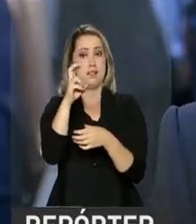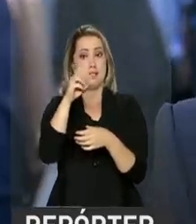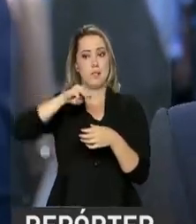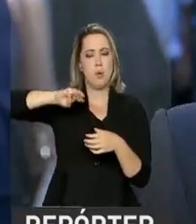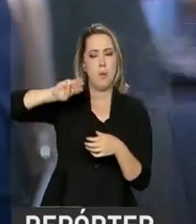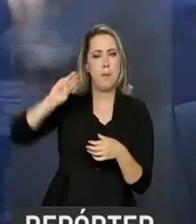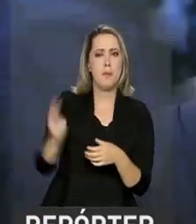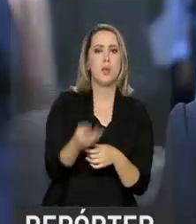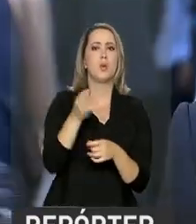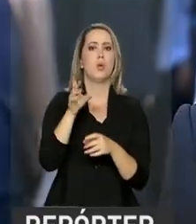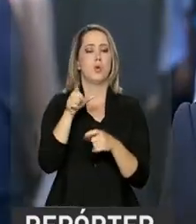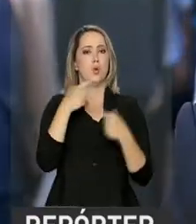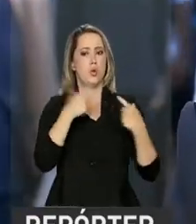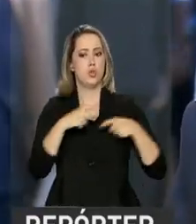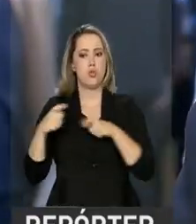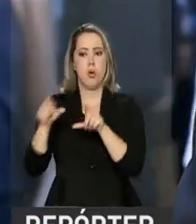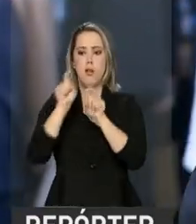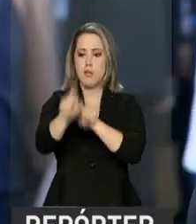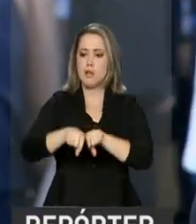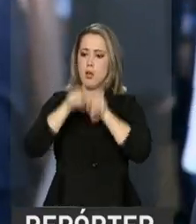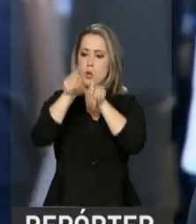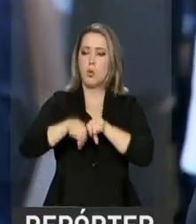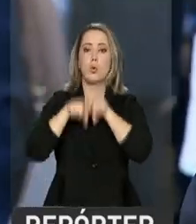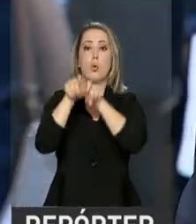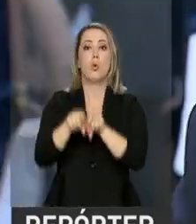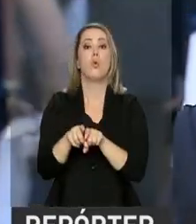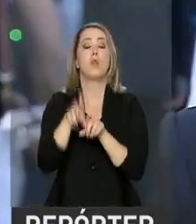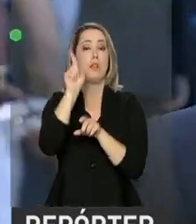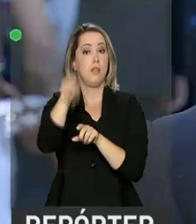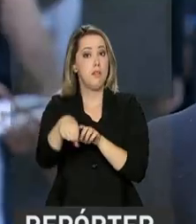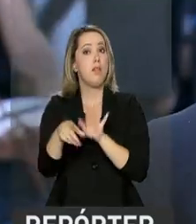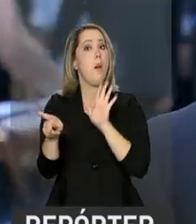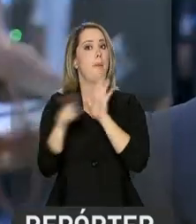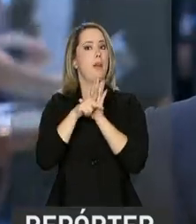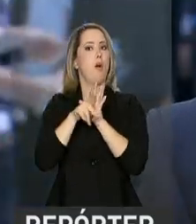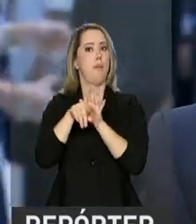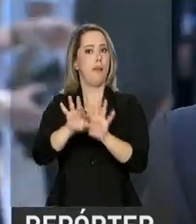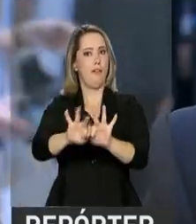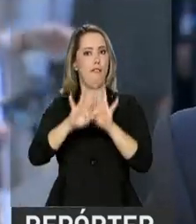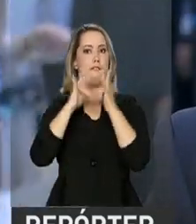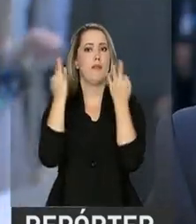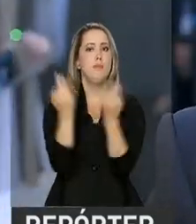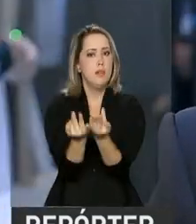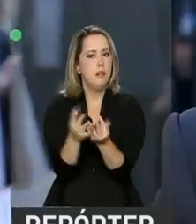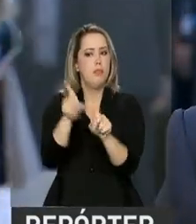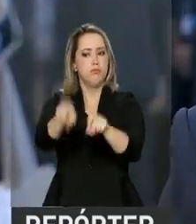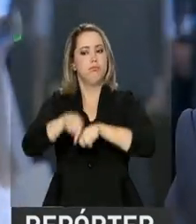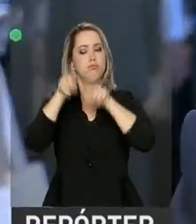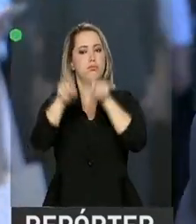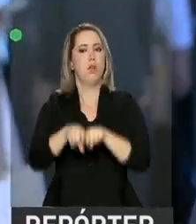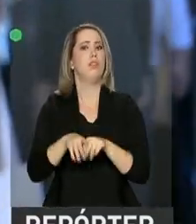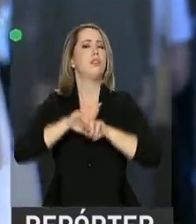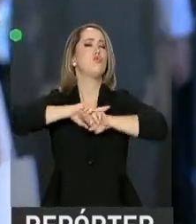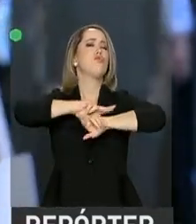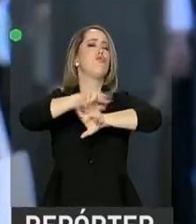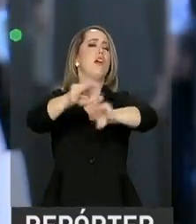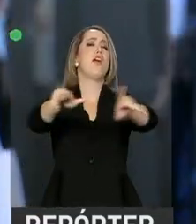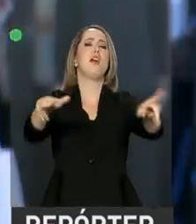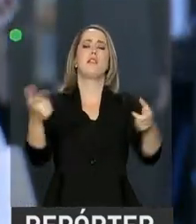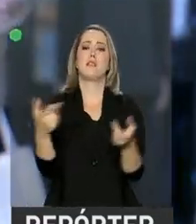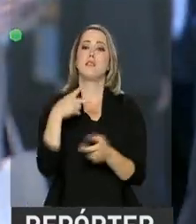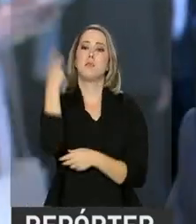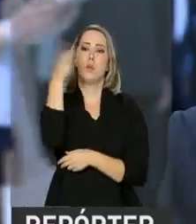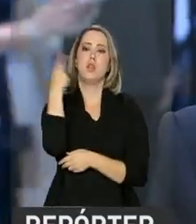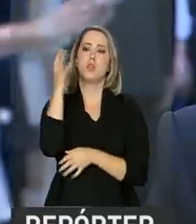milhões de estabelecimentos são agricultores tipicamente familiares. Um sem número de políticas públicas vem